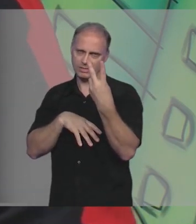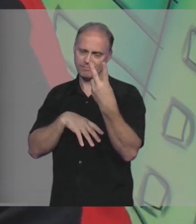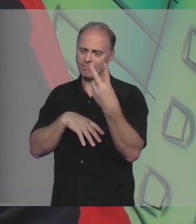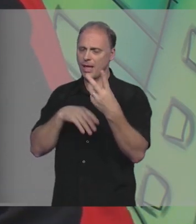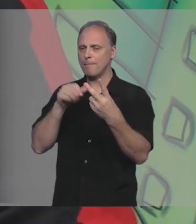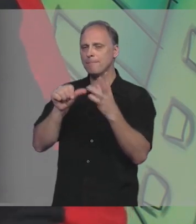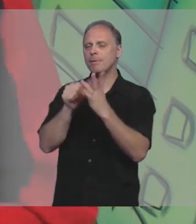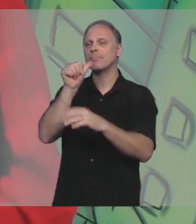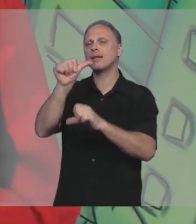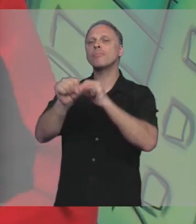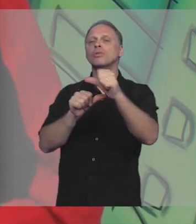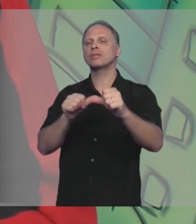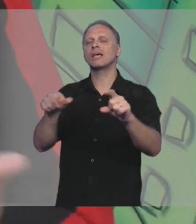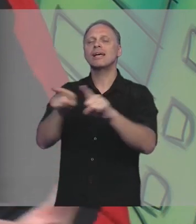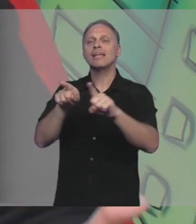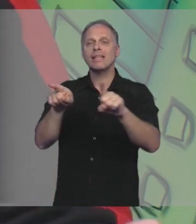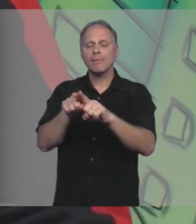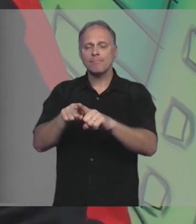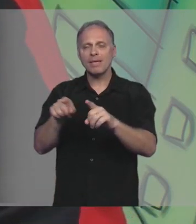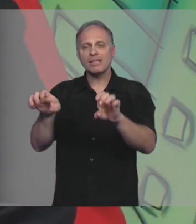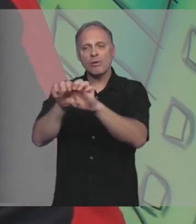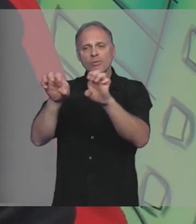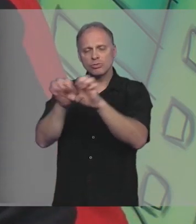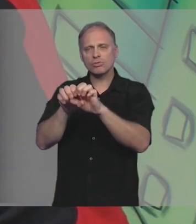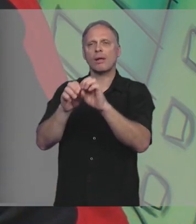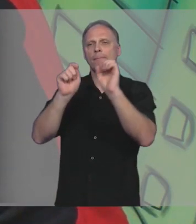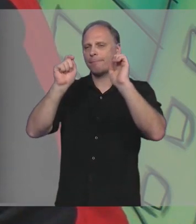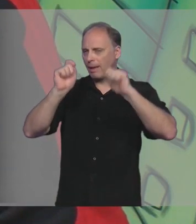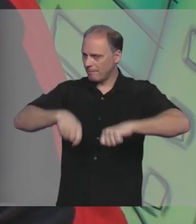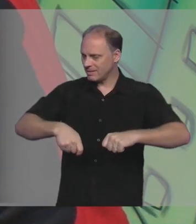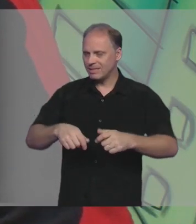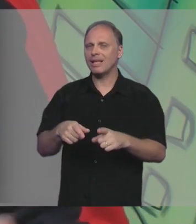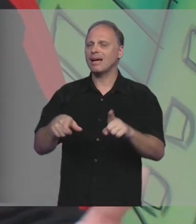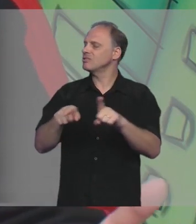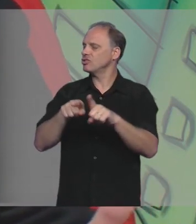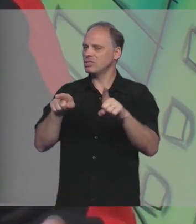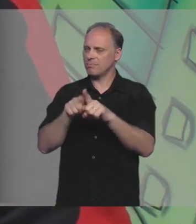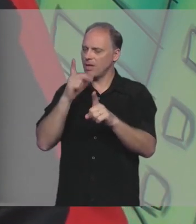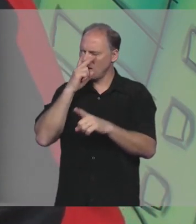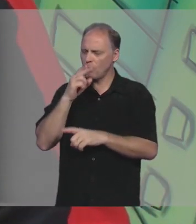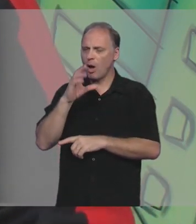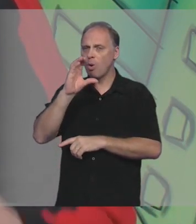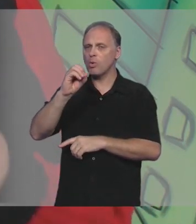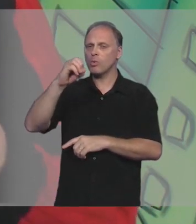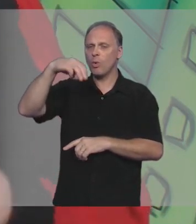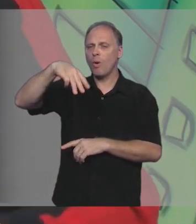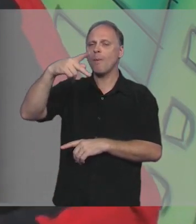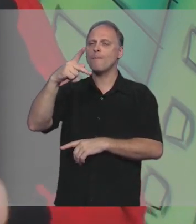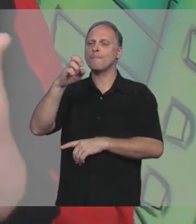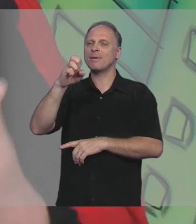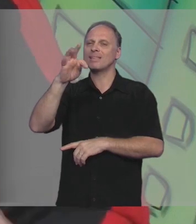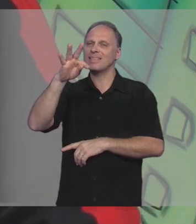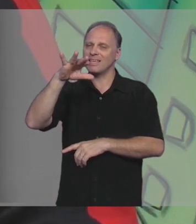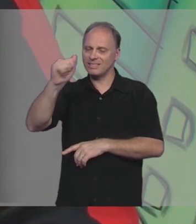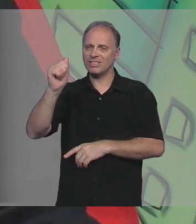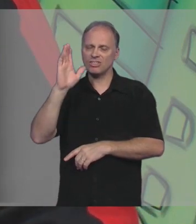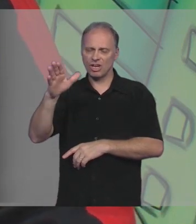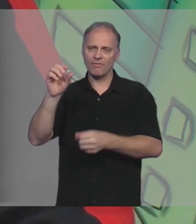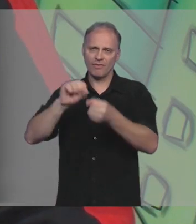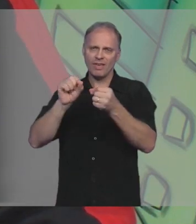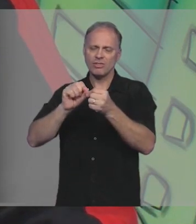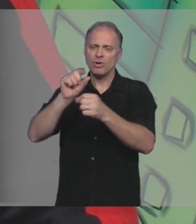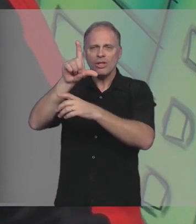primeira mudança. Ela também vem estruturada por competências, como da do fundamental. Foram estipuladas